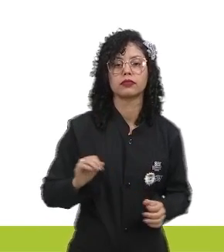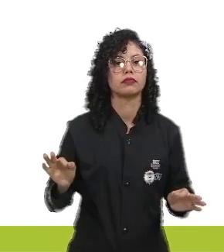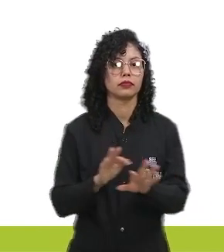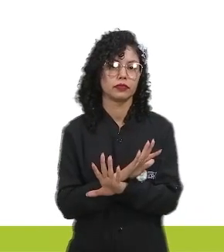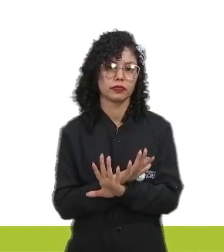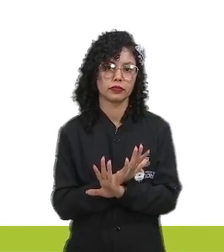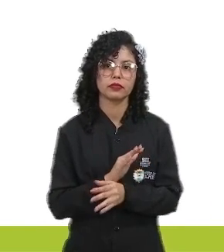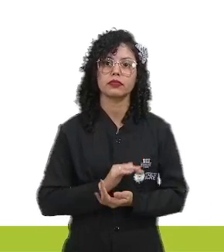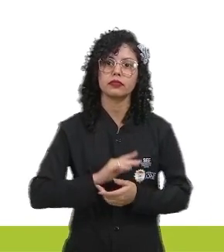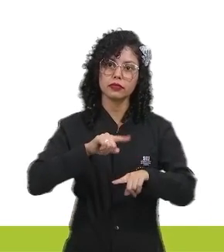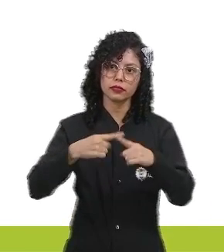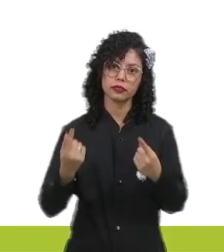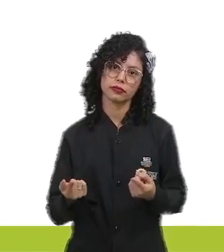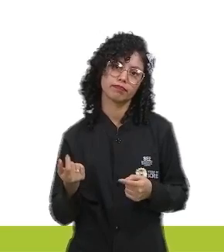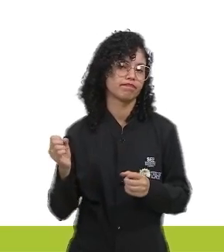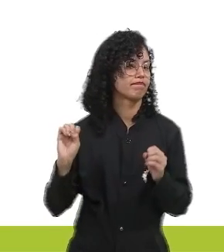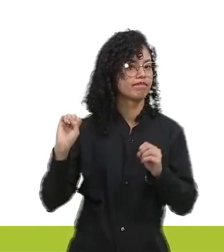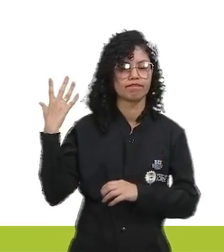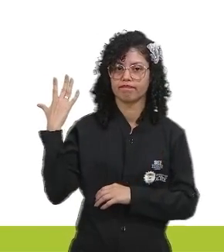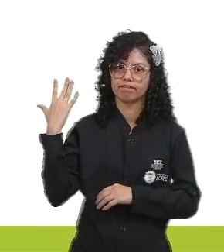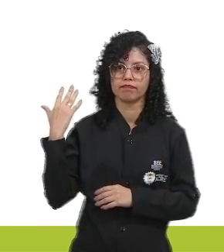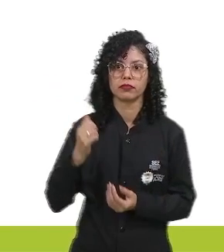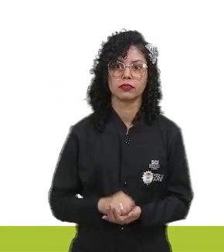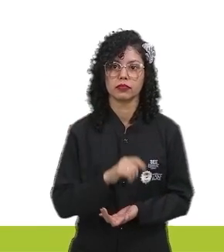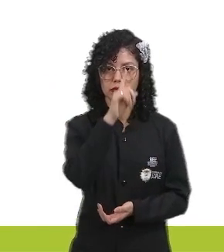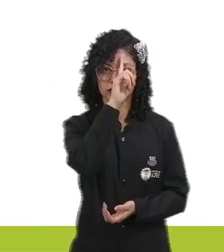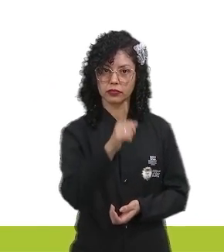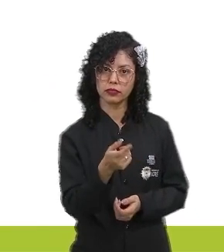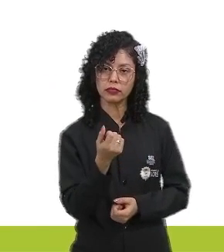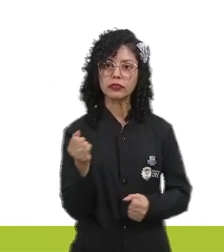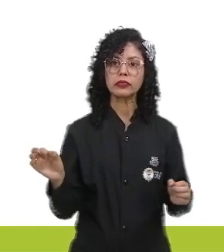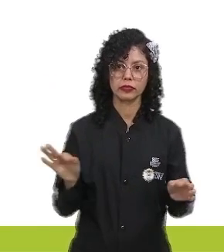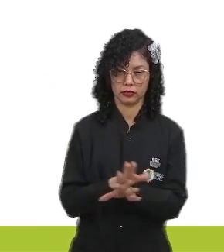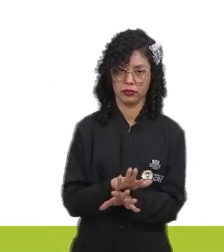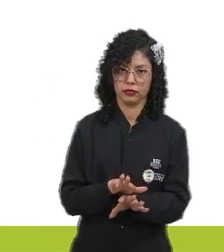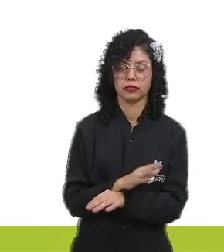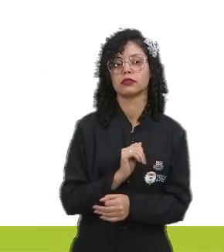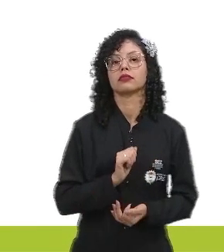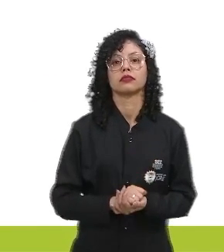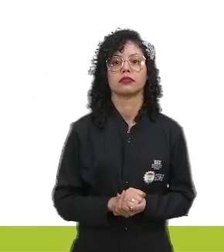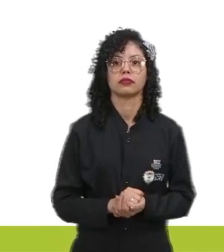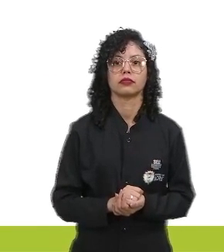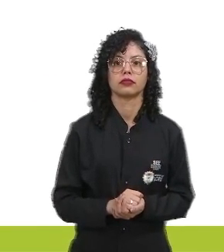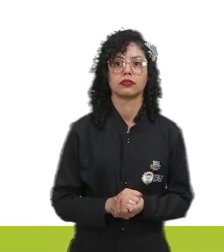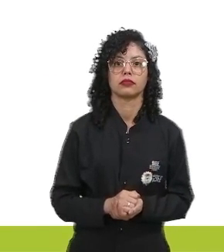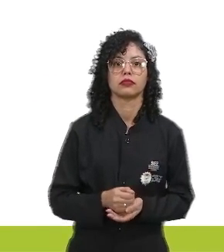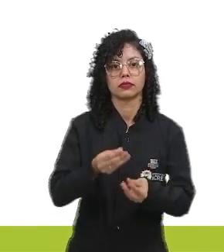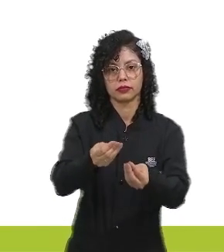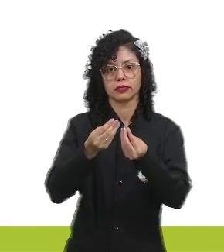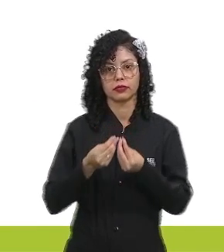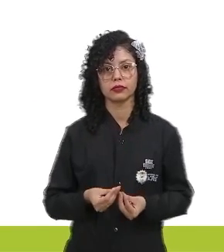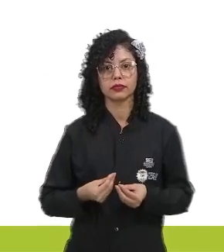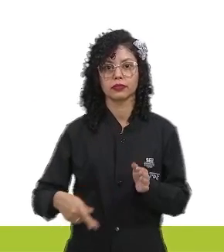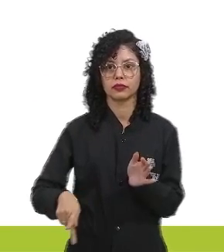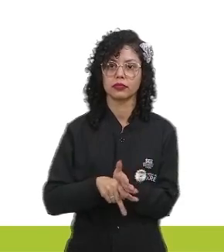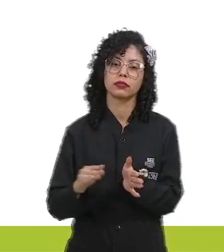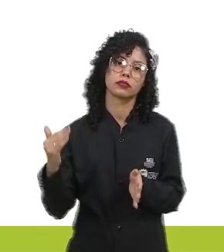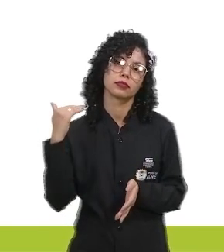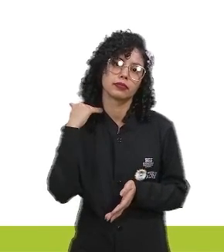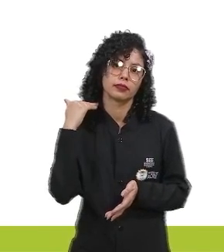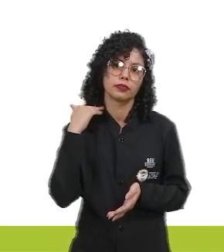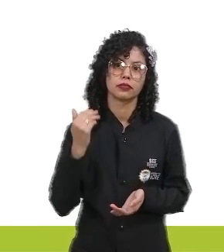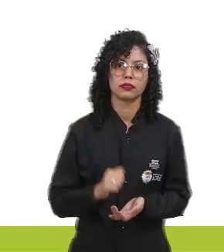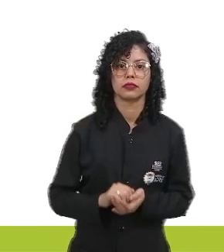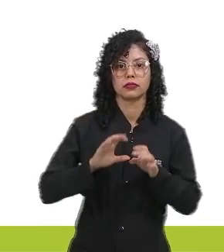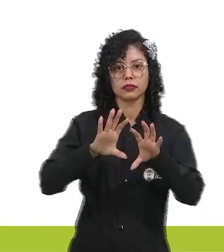passar. Mas não foi o que aconteceu. Então, os donos das fábricas acabaram sendo obrigados a recorrer a empréstimos dos bancos e,